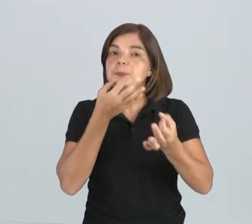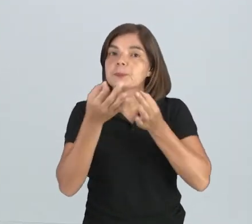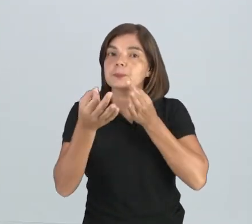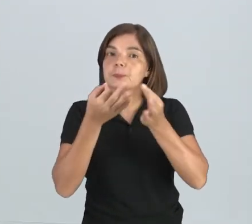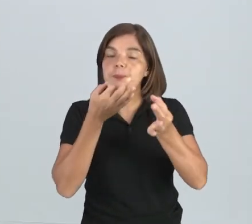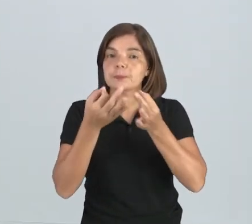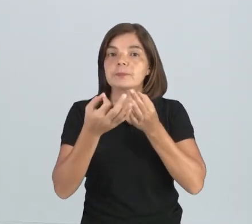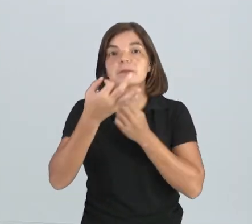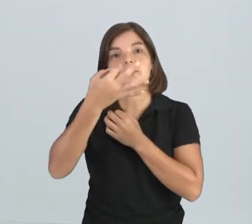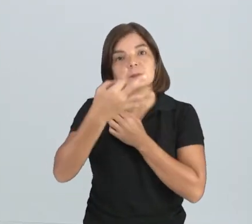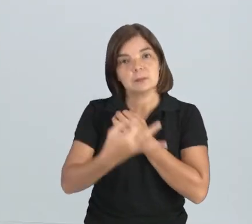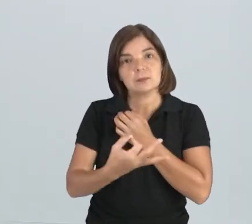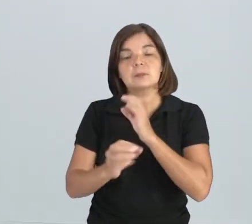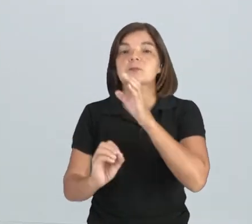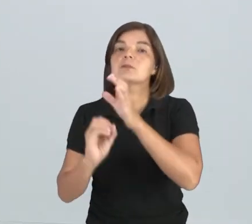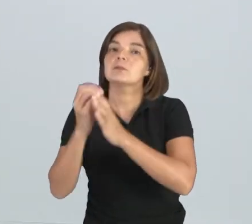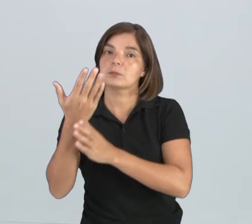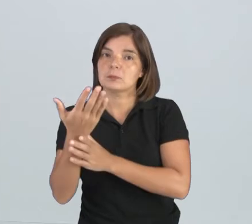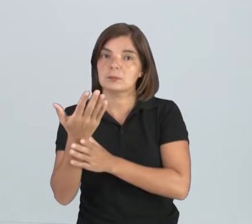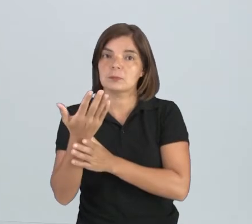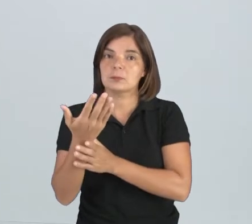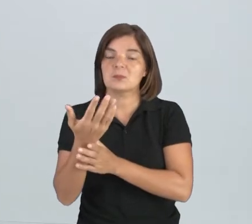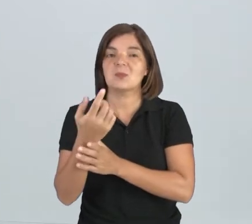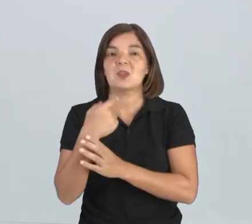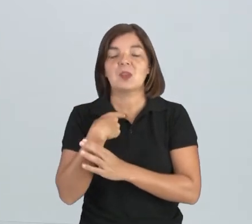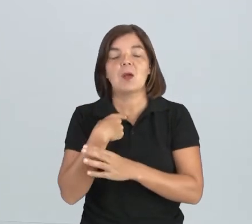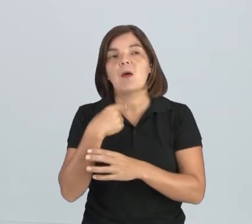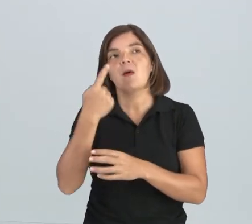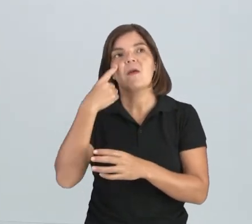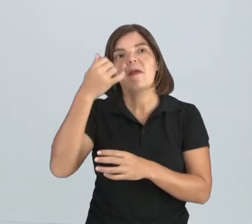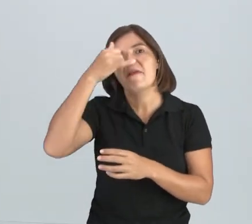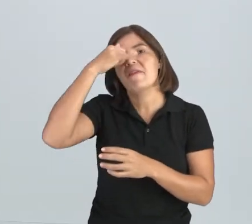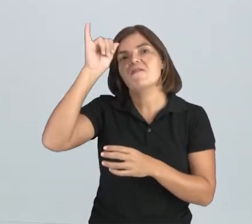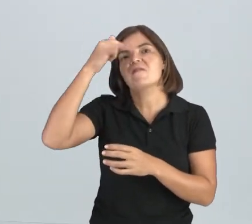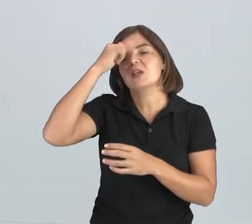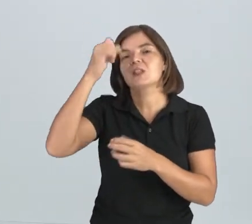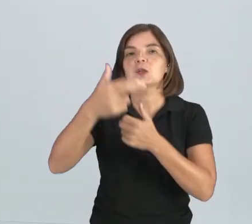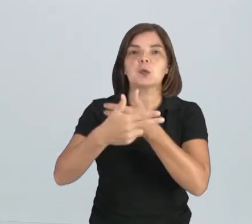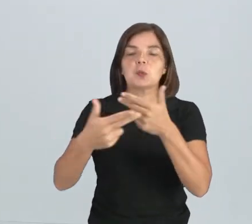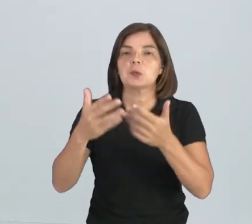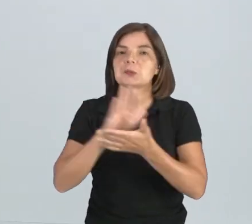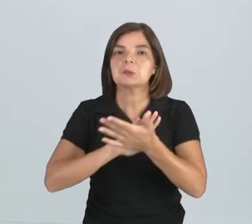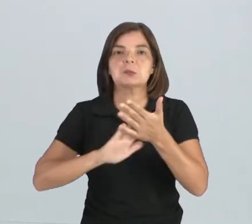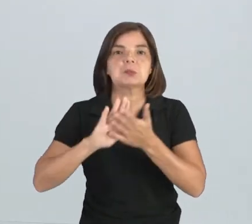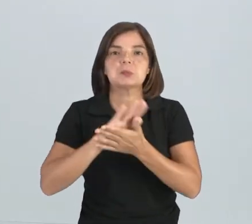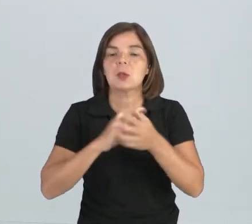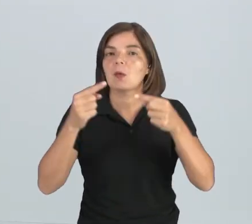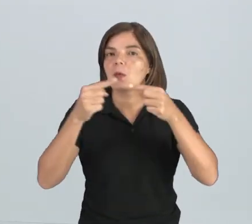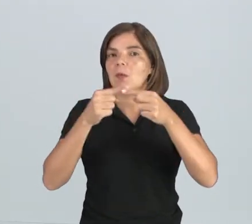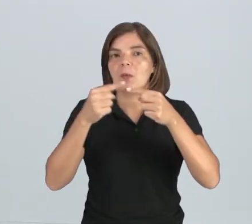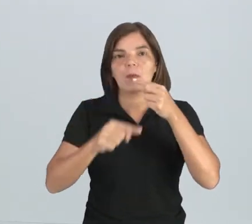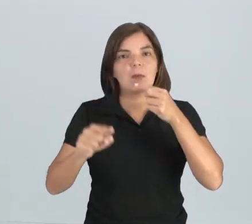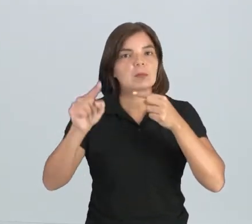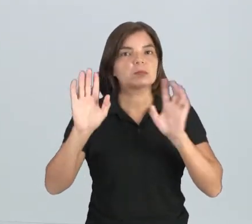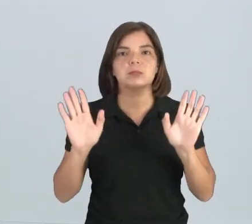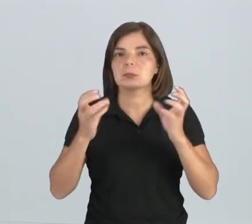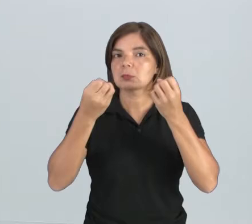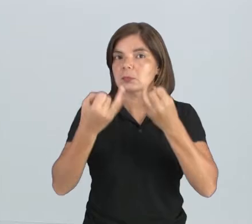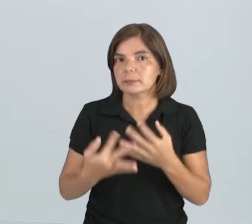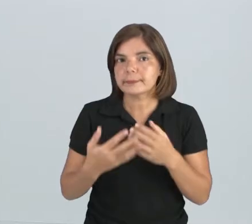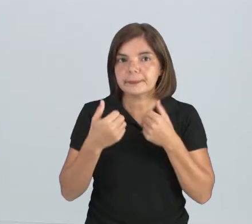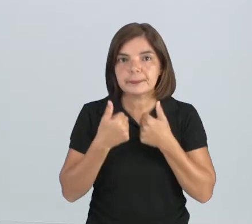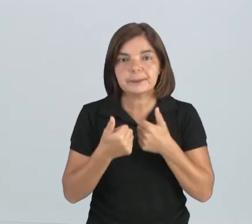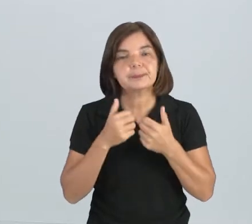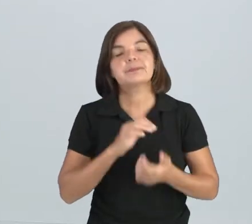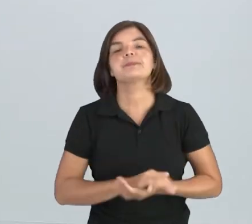argumentos condizentes com a realidade. Não ficar buscando conjecturas, coisas que não tem nada a ver com o que nós estamos dizendo,